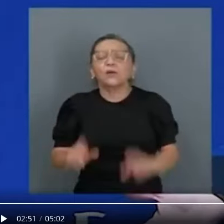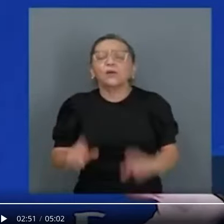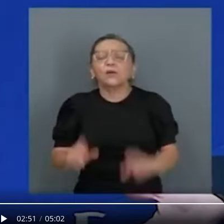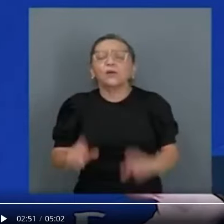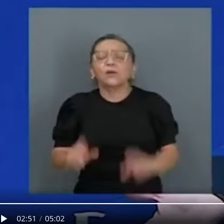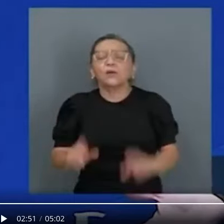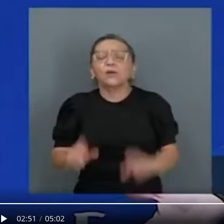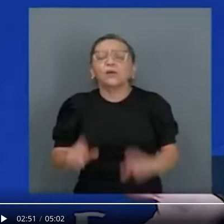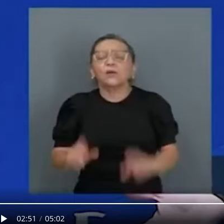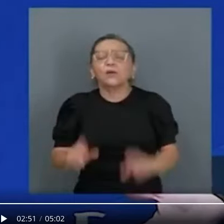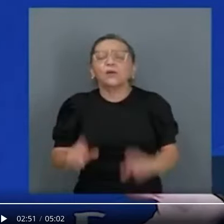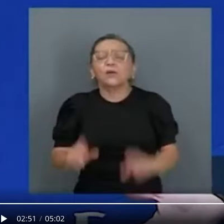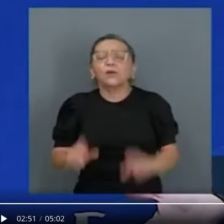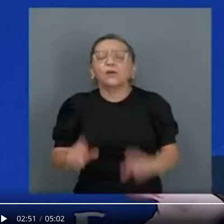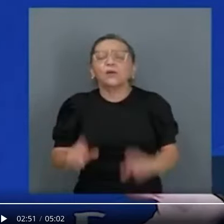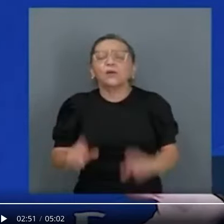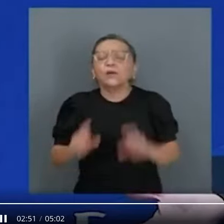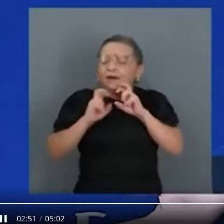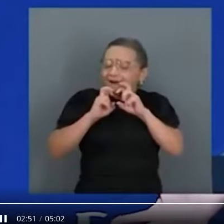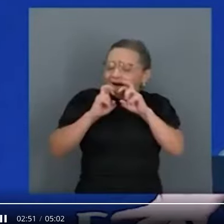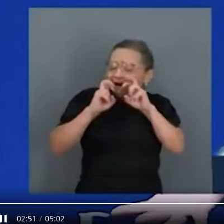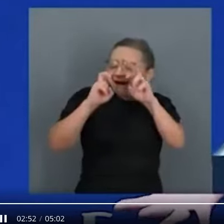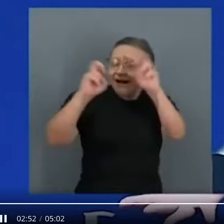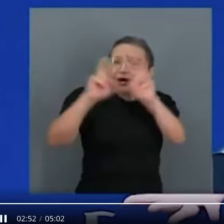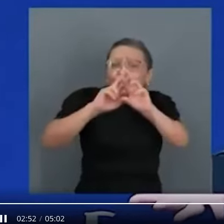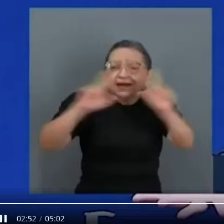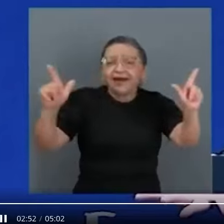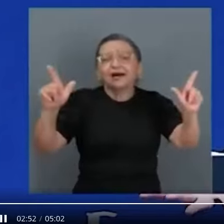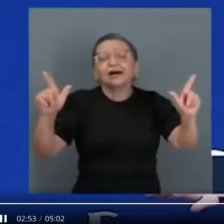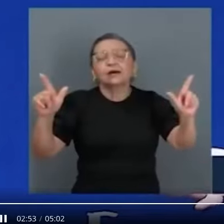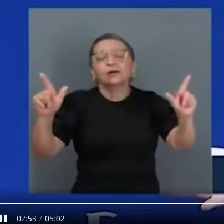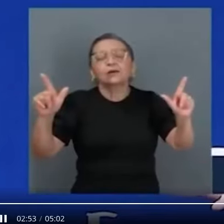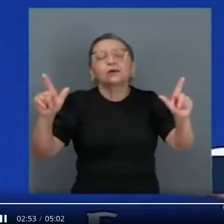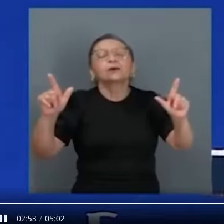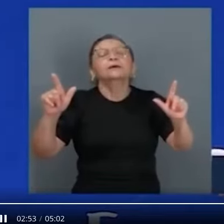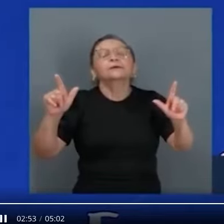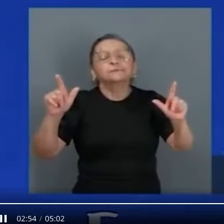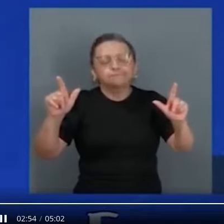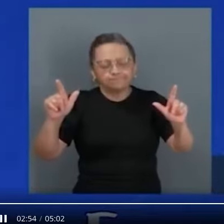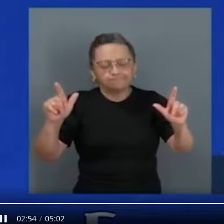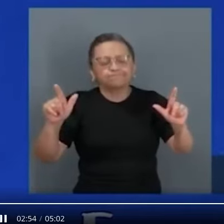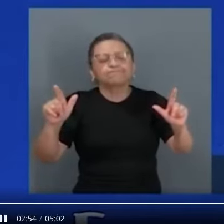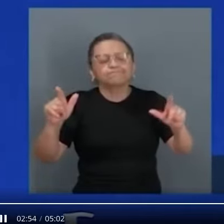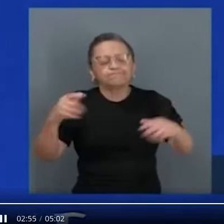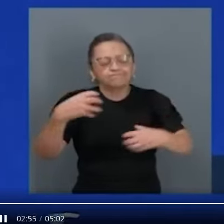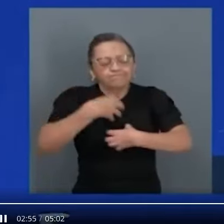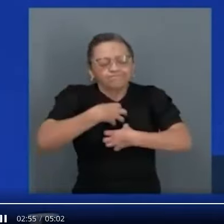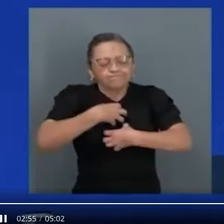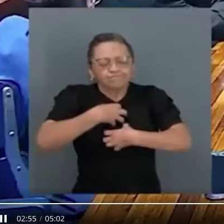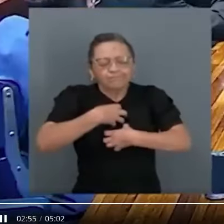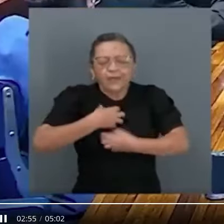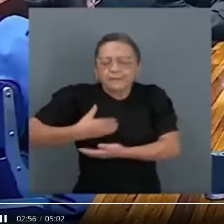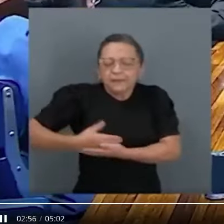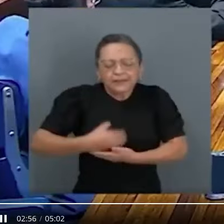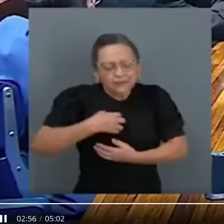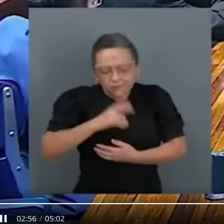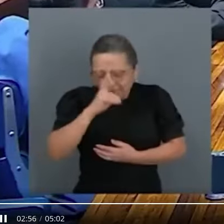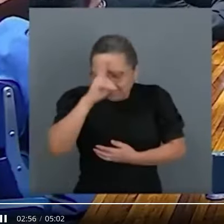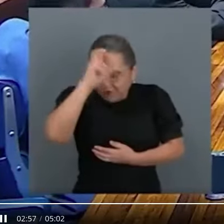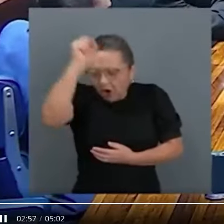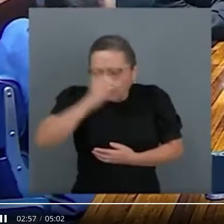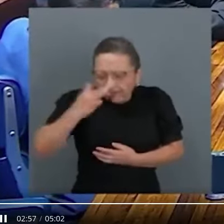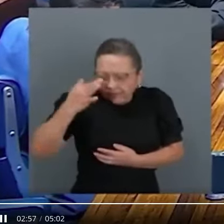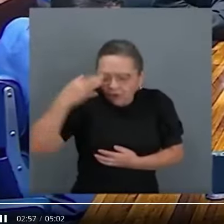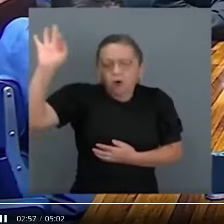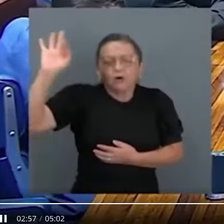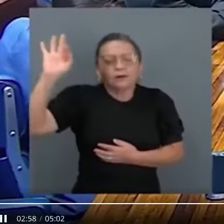Ai, seu condomínio chegou. O bebê sentiu a dor intensa. E por um momento,